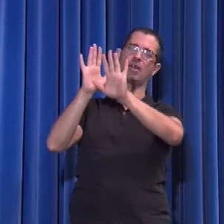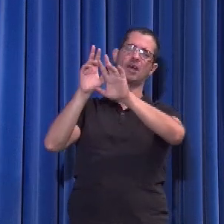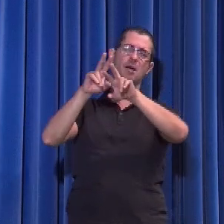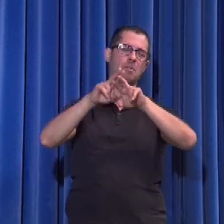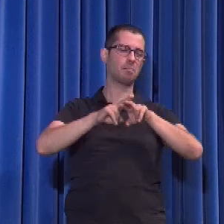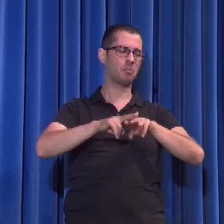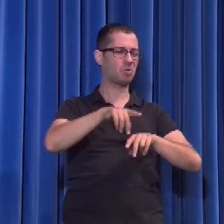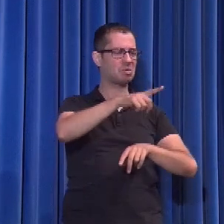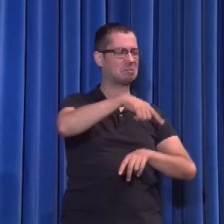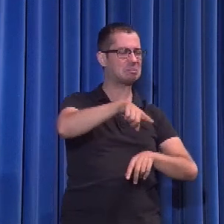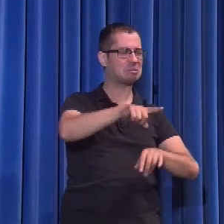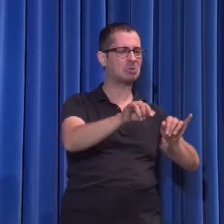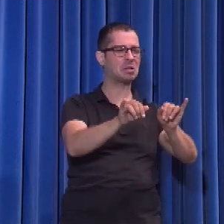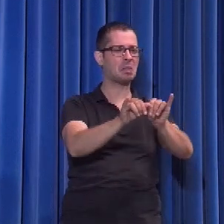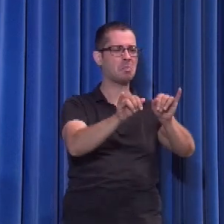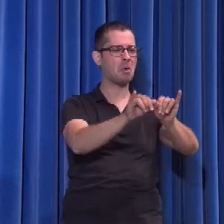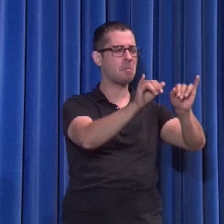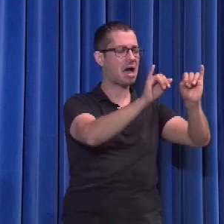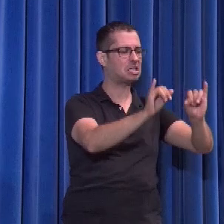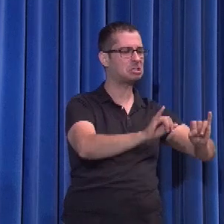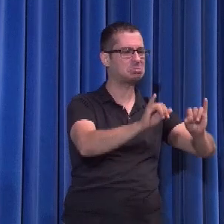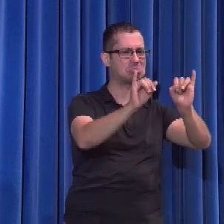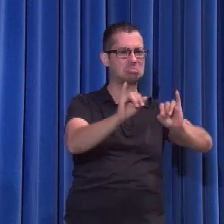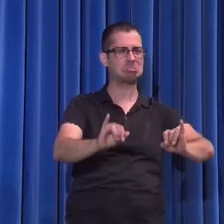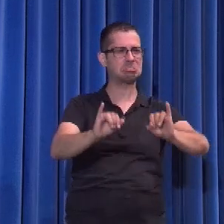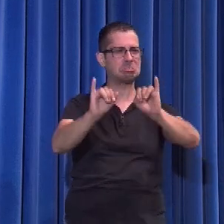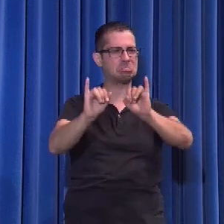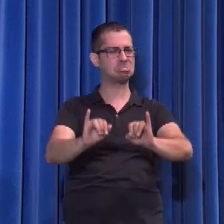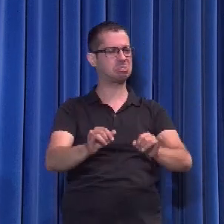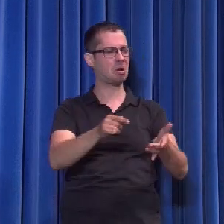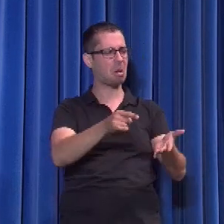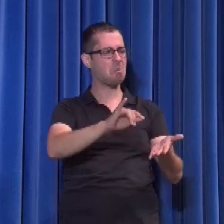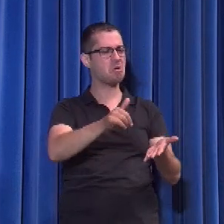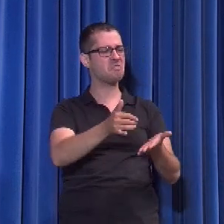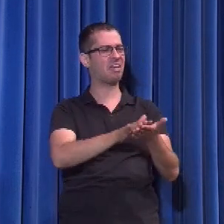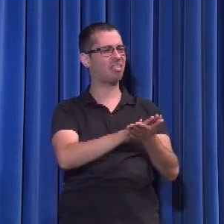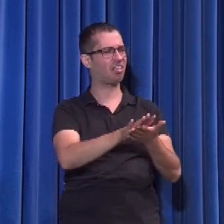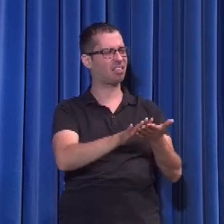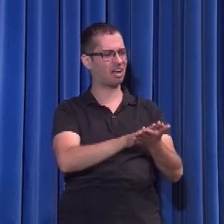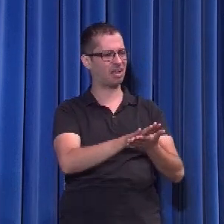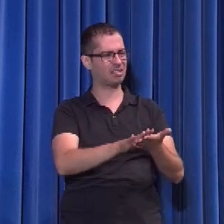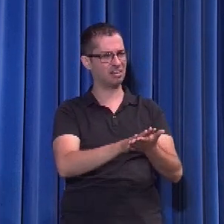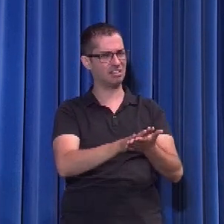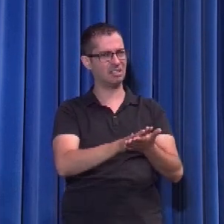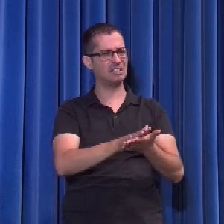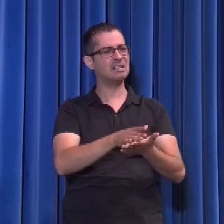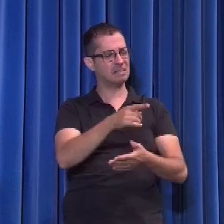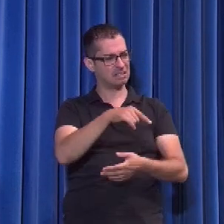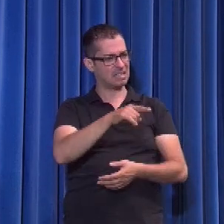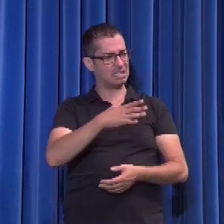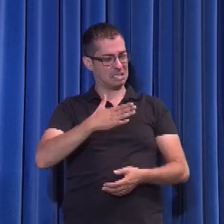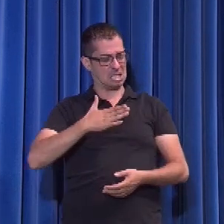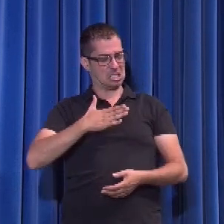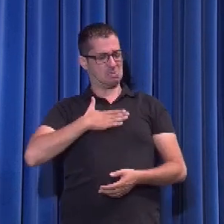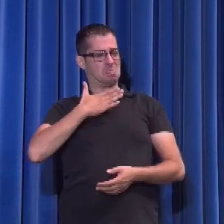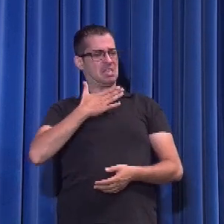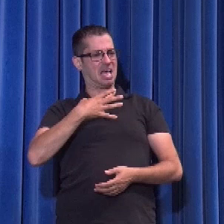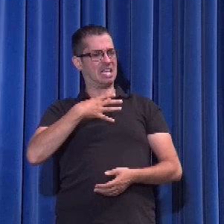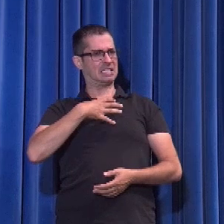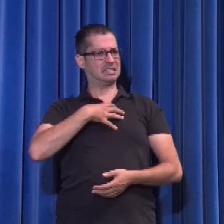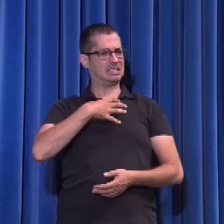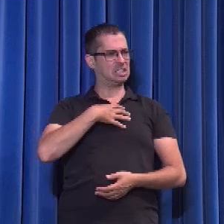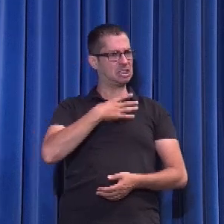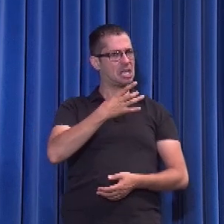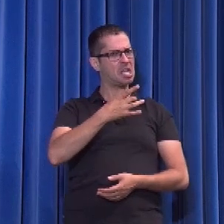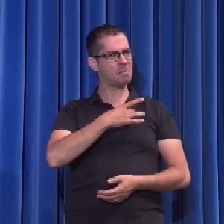nenhum proveito. Espantai-vos disso, ó céus, e horrorizai-vos, ficai estupefatos,